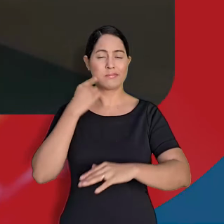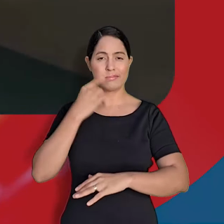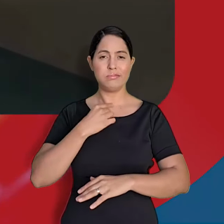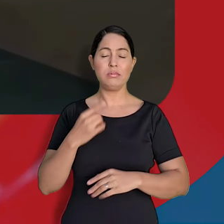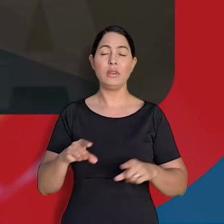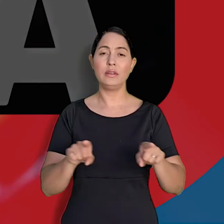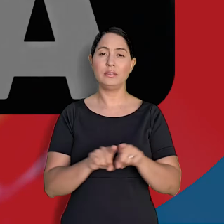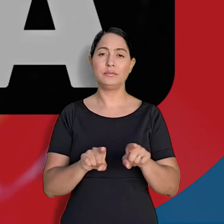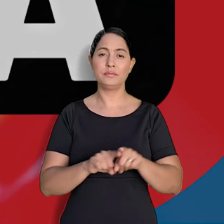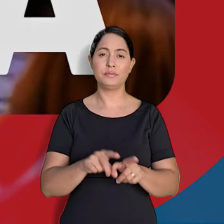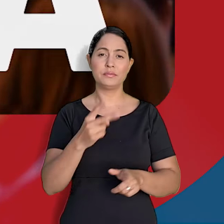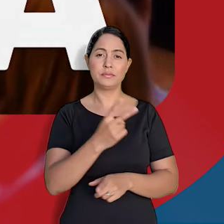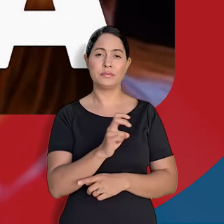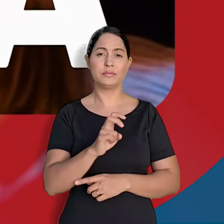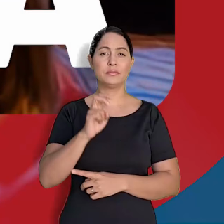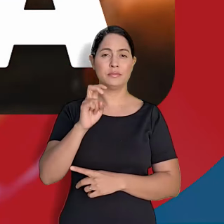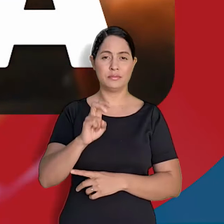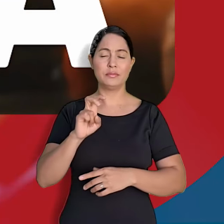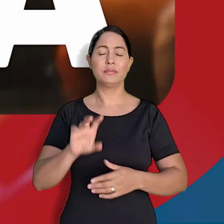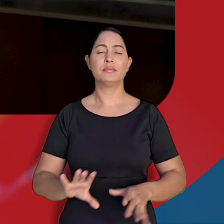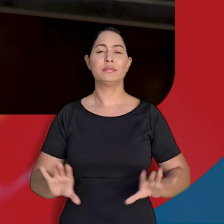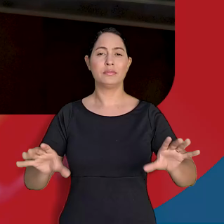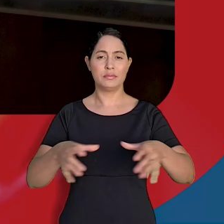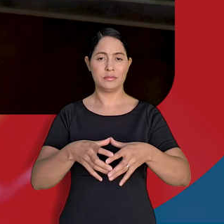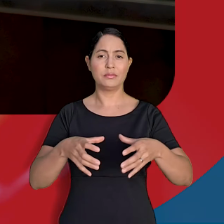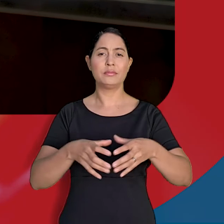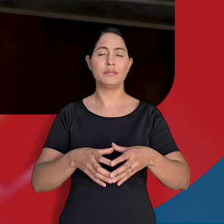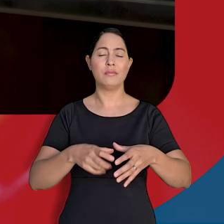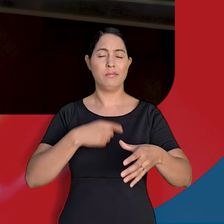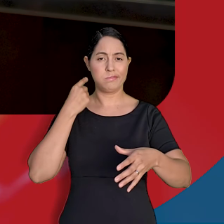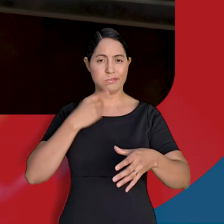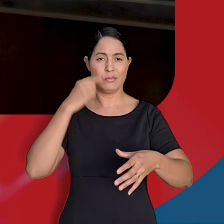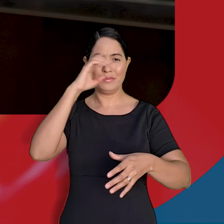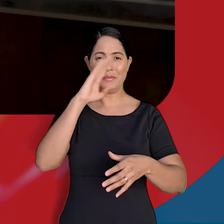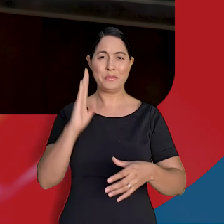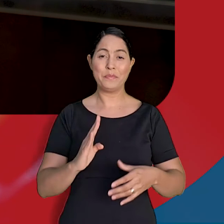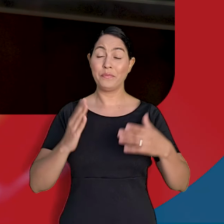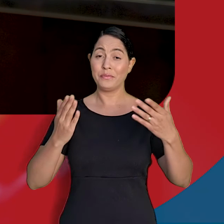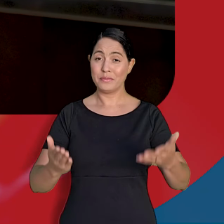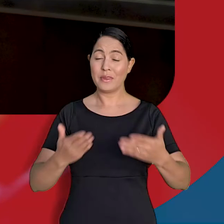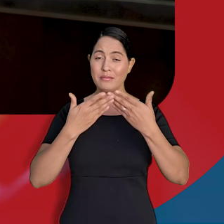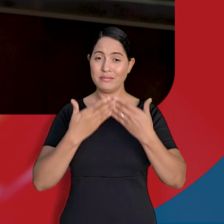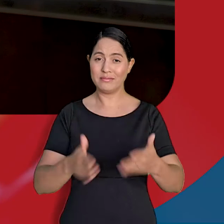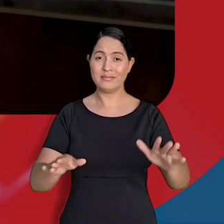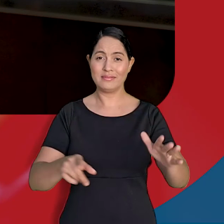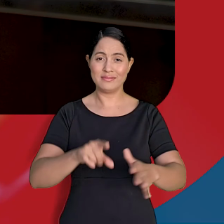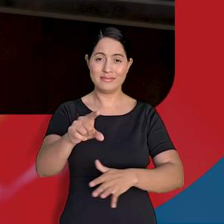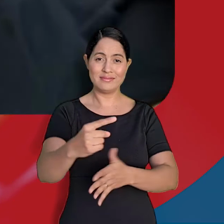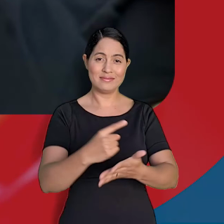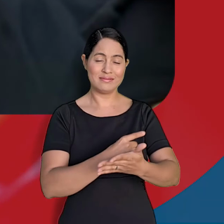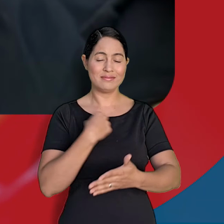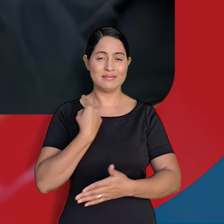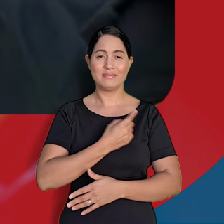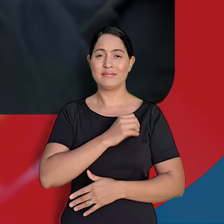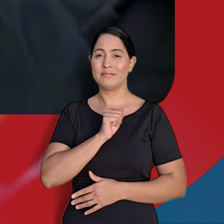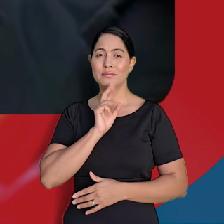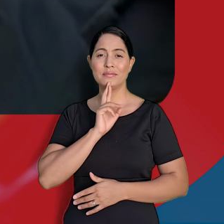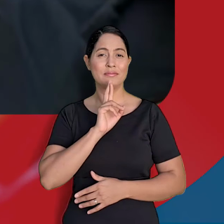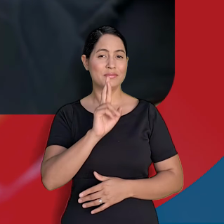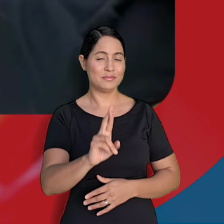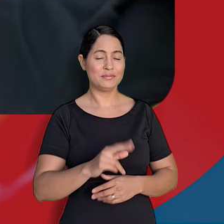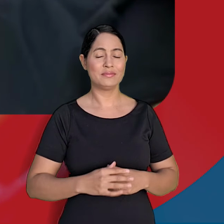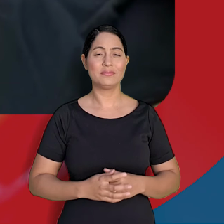25ª Conferência Nacional da Advocacia. Portas abertas. Você pergunta, a OAB responde. Com a atuação